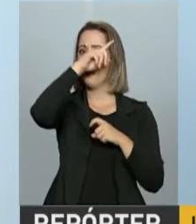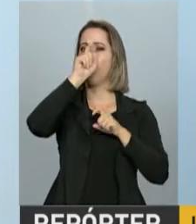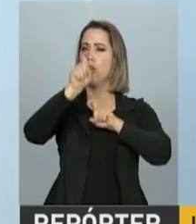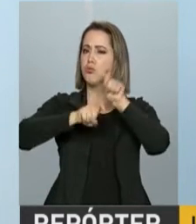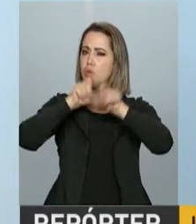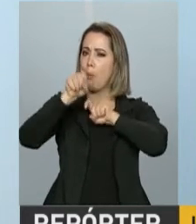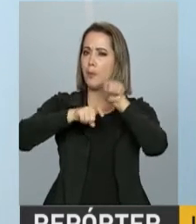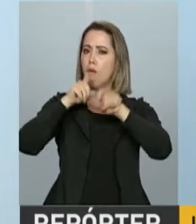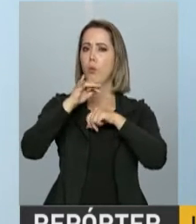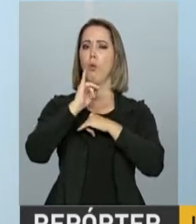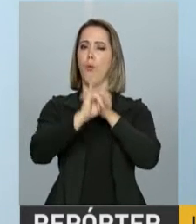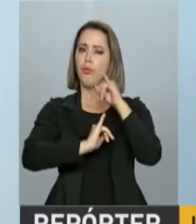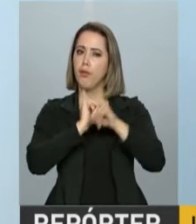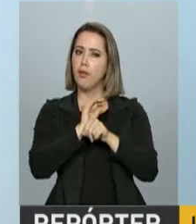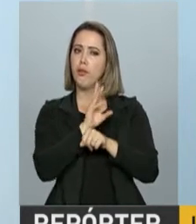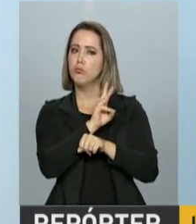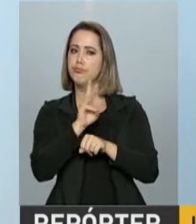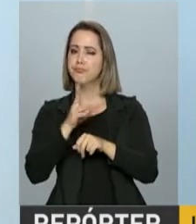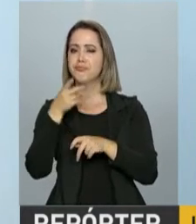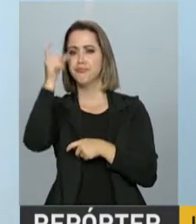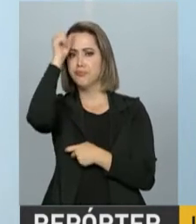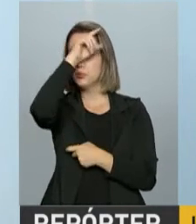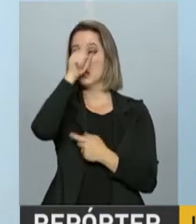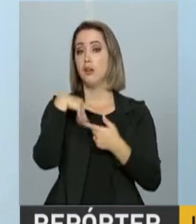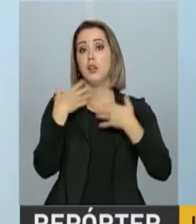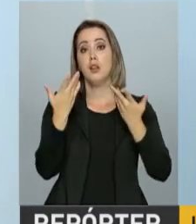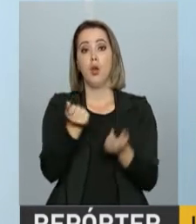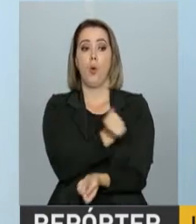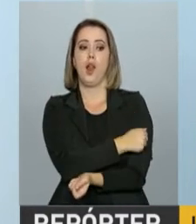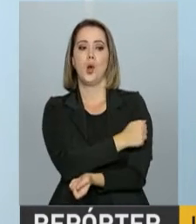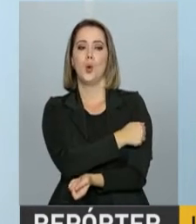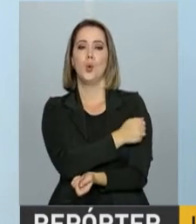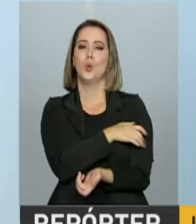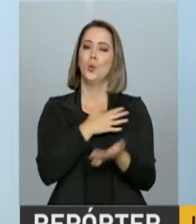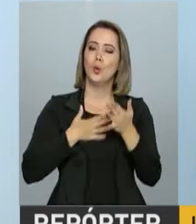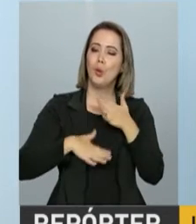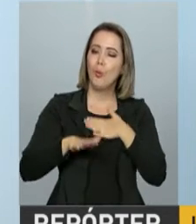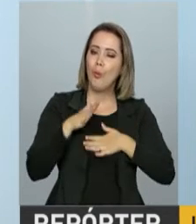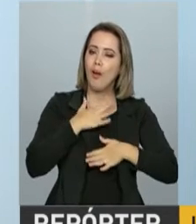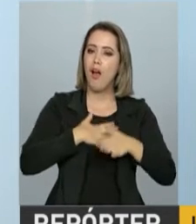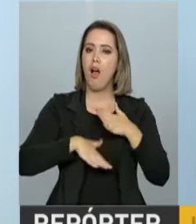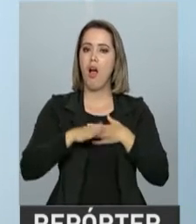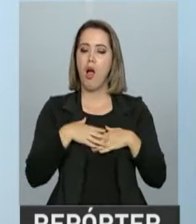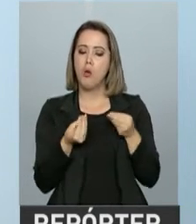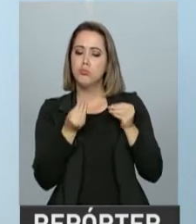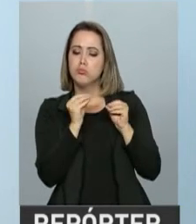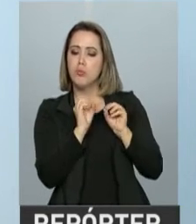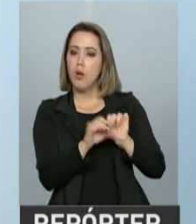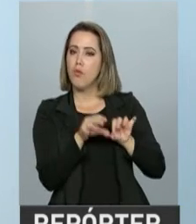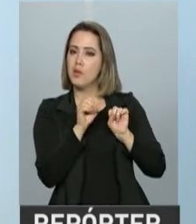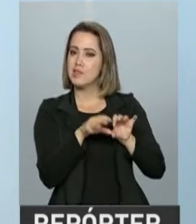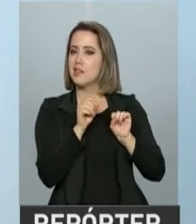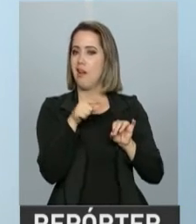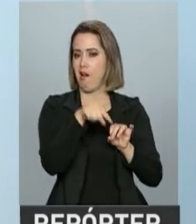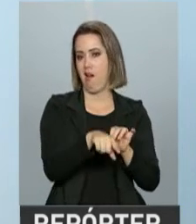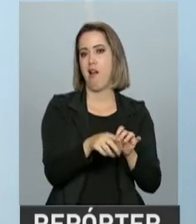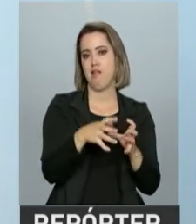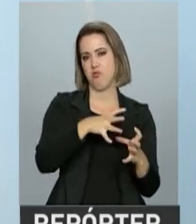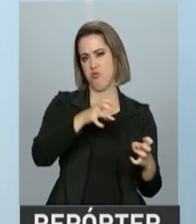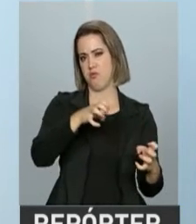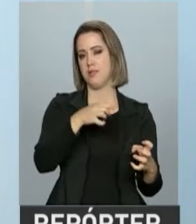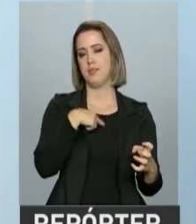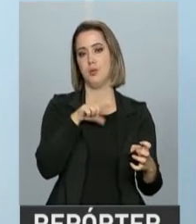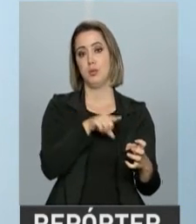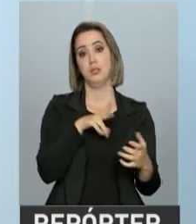informática. E ali nós vamos ter estudantes que com muita paciência vão dar orientações. E para a